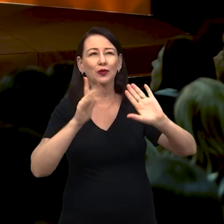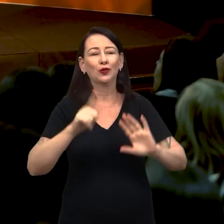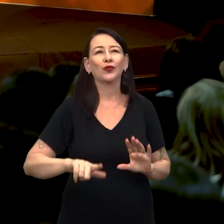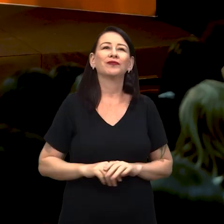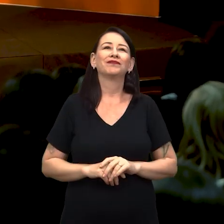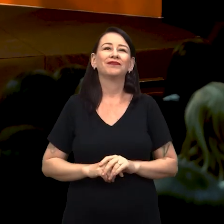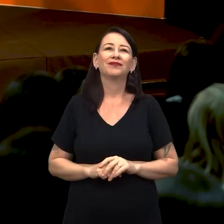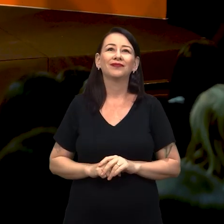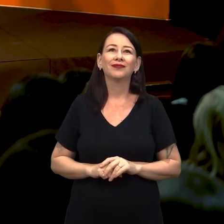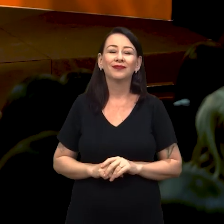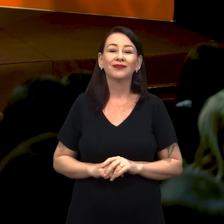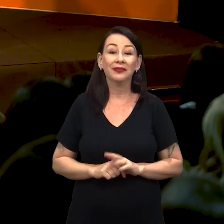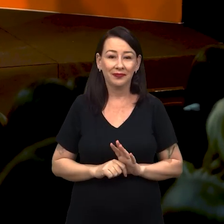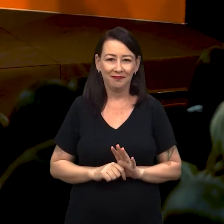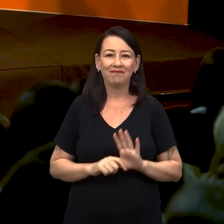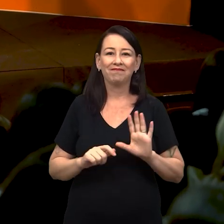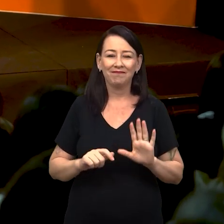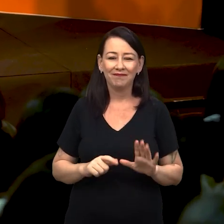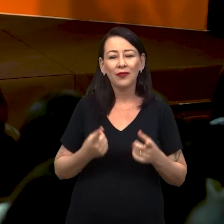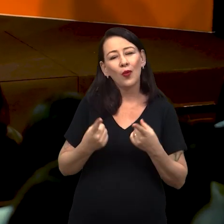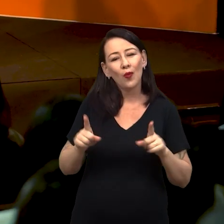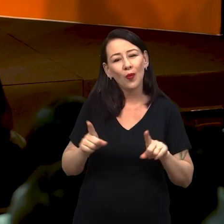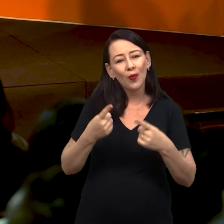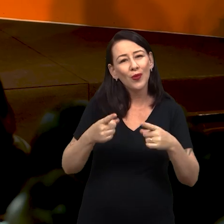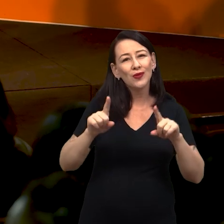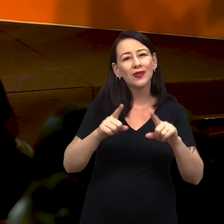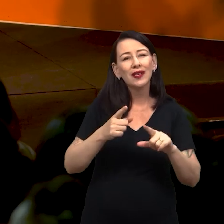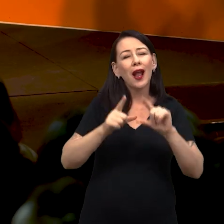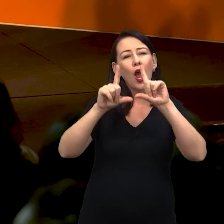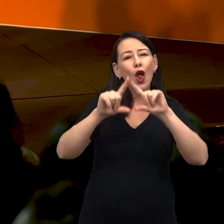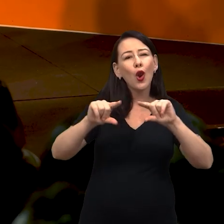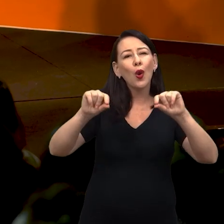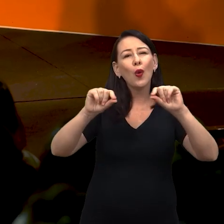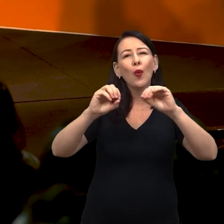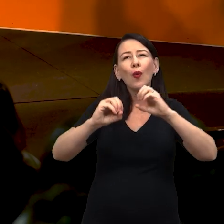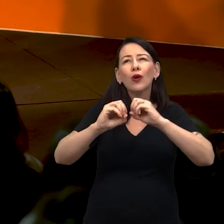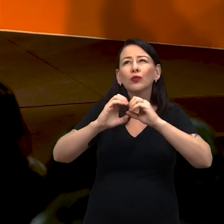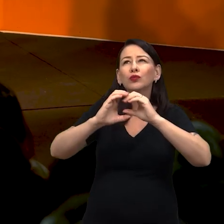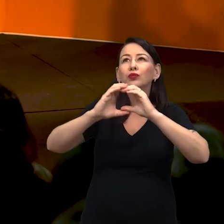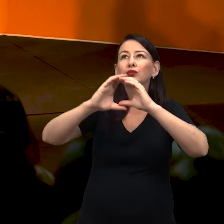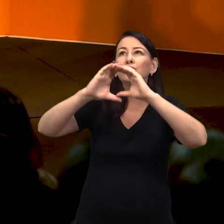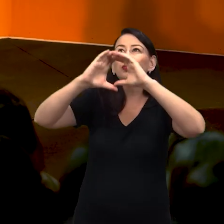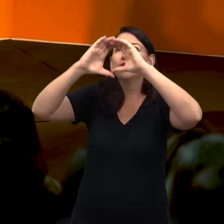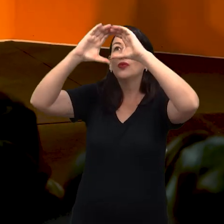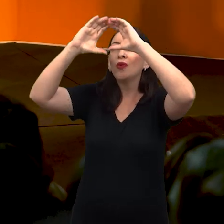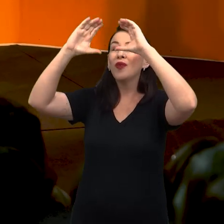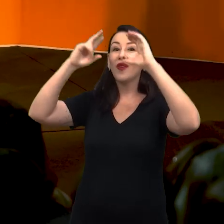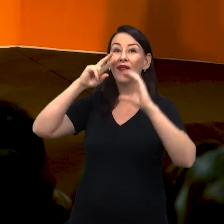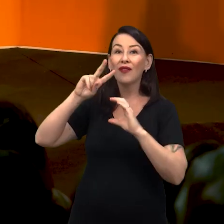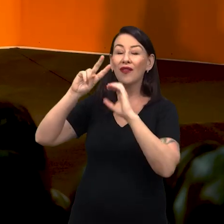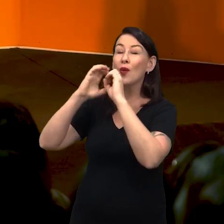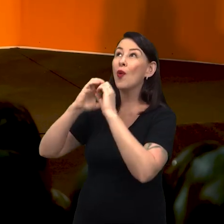pegar um pouquinho mais grave, peguei muito agudo. A lua nasceu e